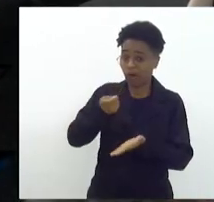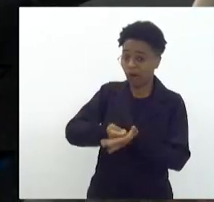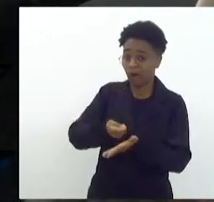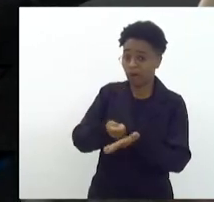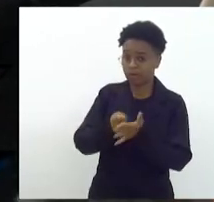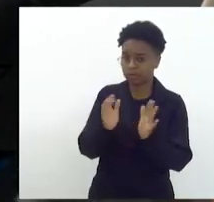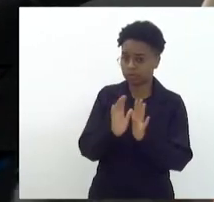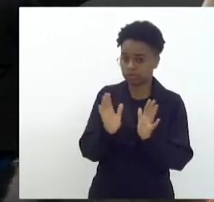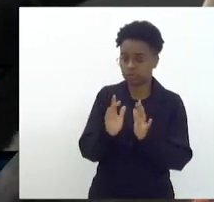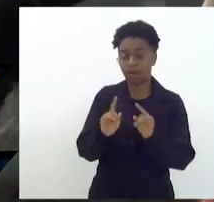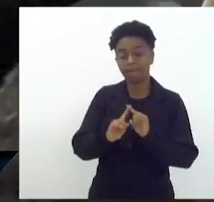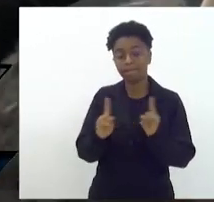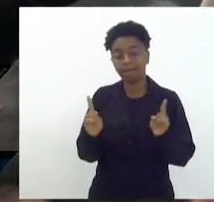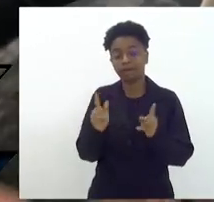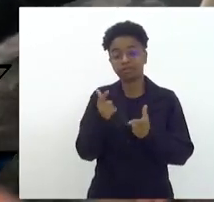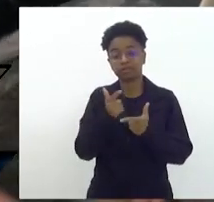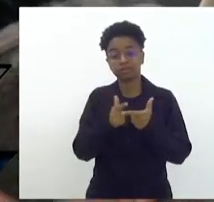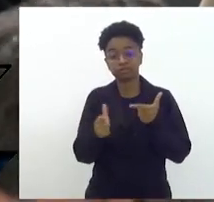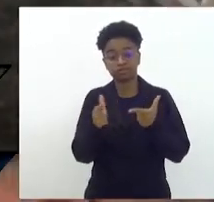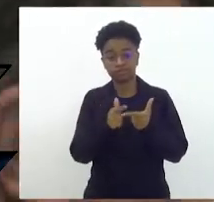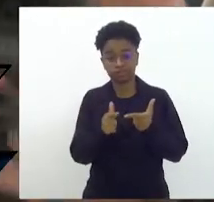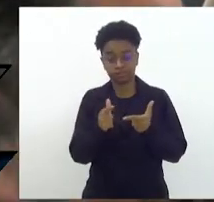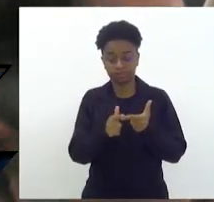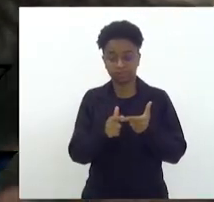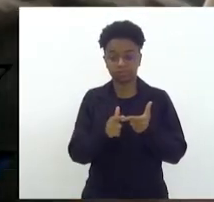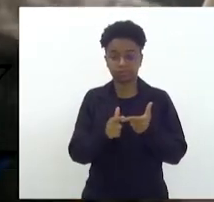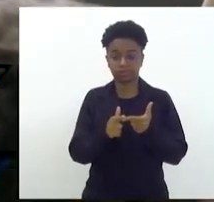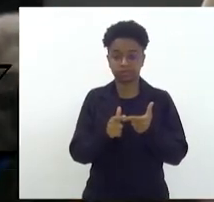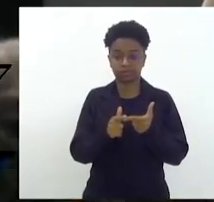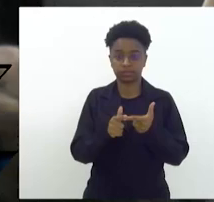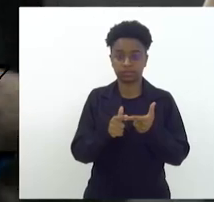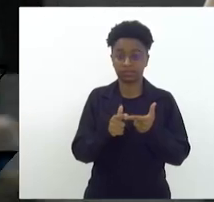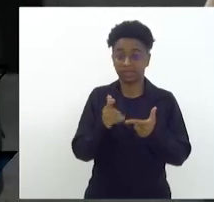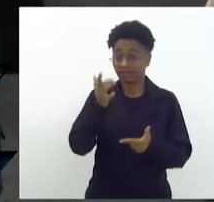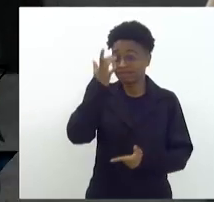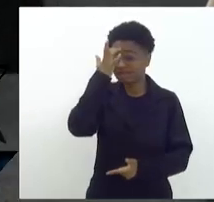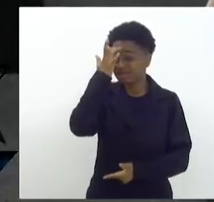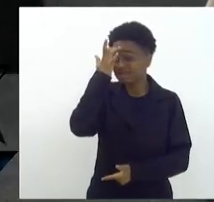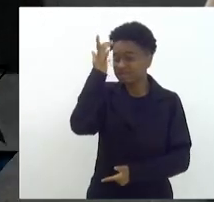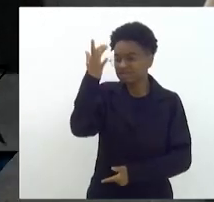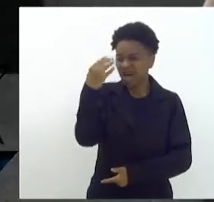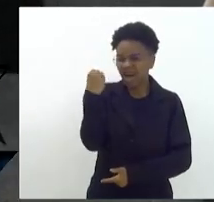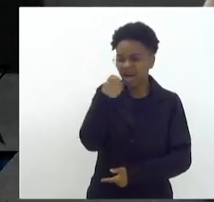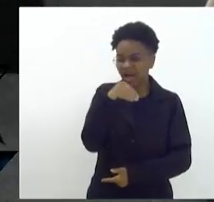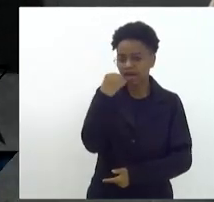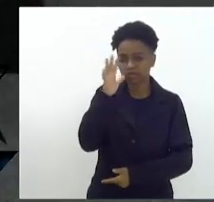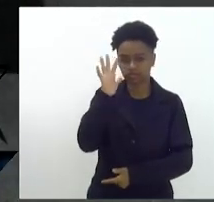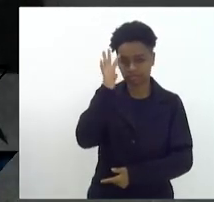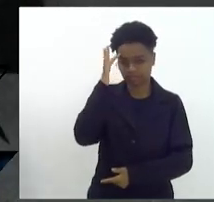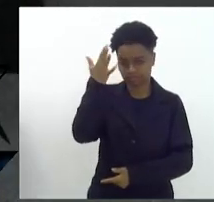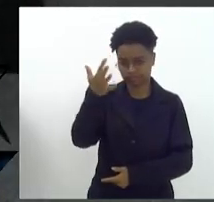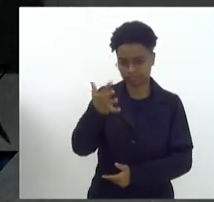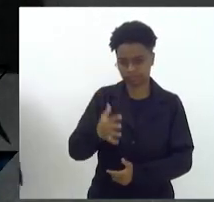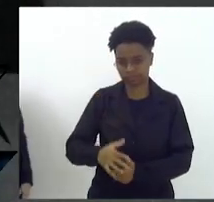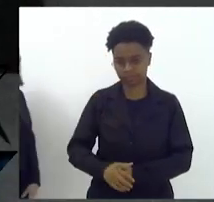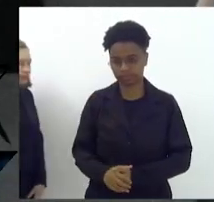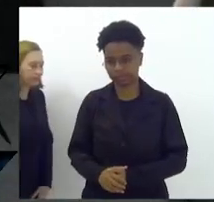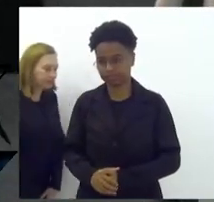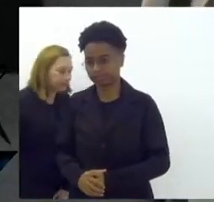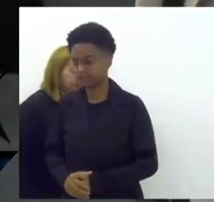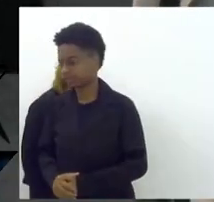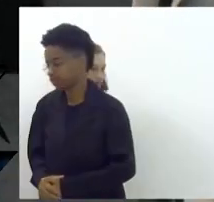mas esse é um problema senhor presidente facílimo de resolver existe